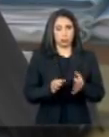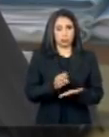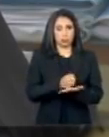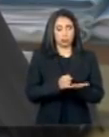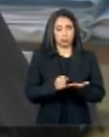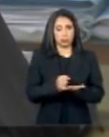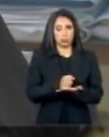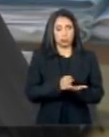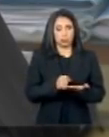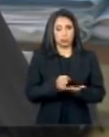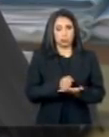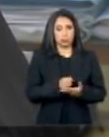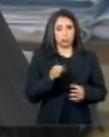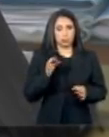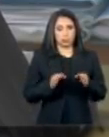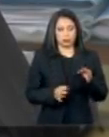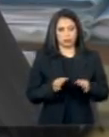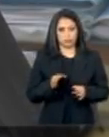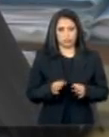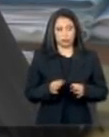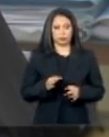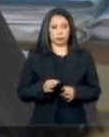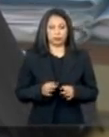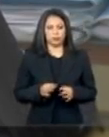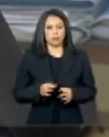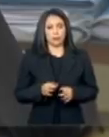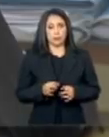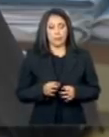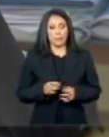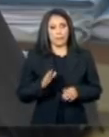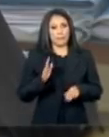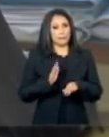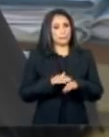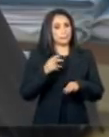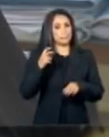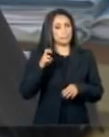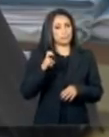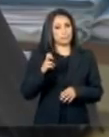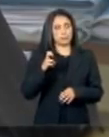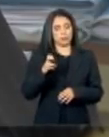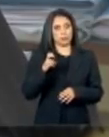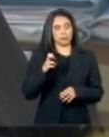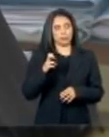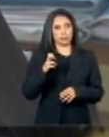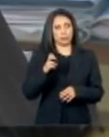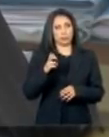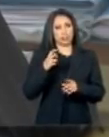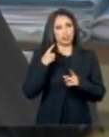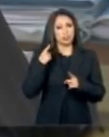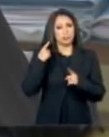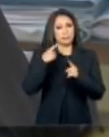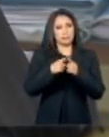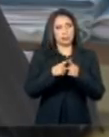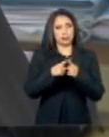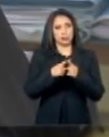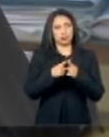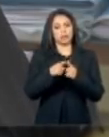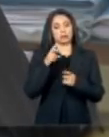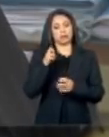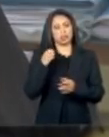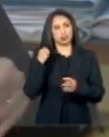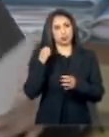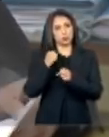segurança jurídica decurso de mais de cinco anos desde o ato concessivo garantias do contraditório